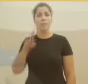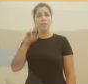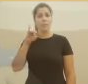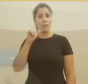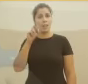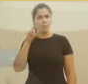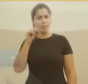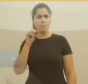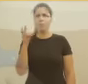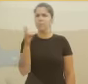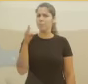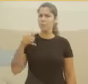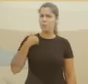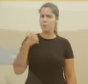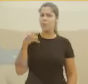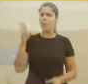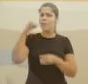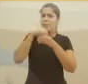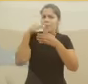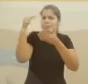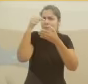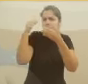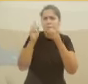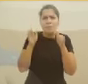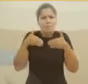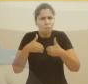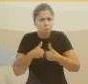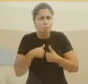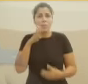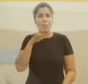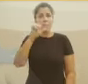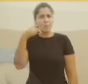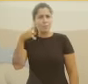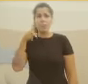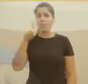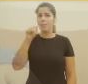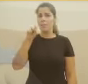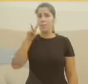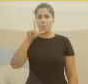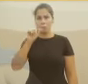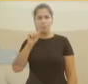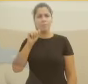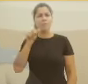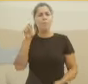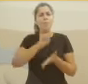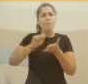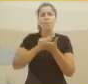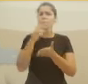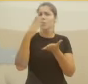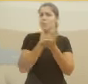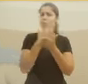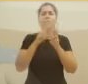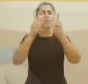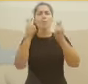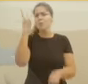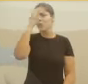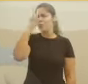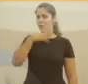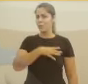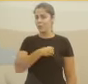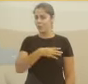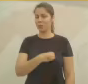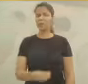Ricardo tem 33 anos e está dentro do espectro do autismo. A mãe dele, Dalva, escreveu dois livros sobre a